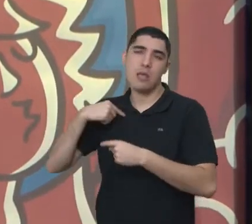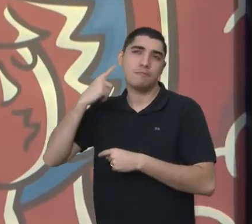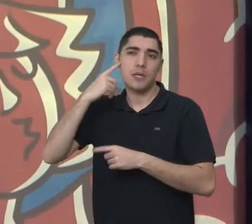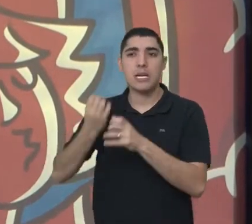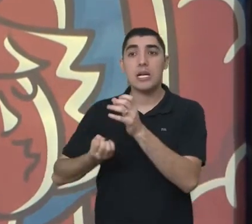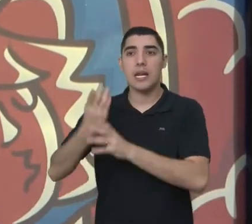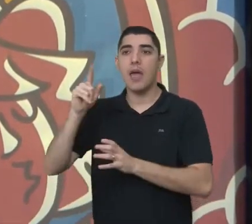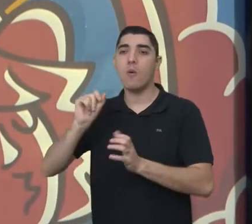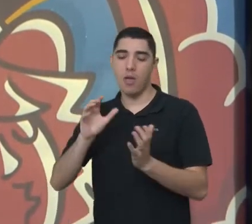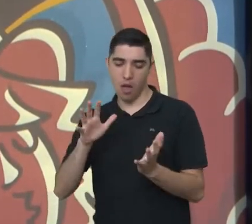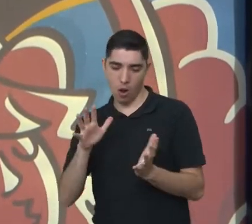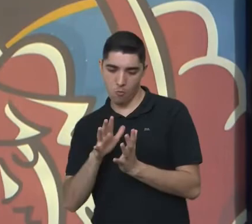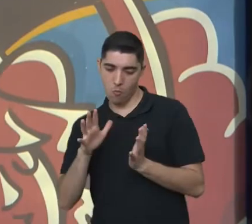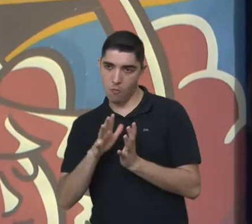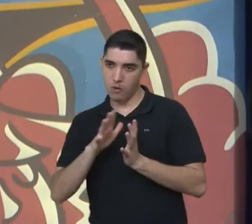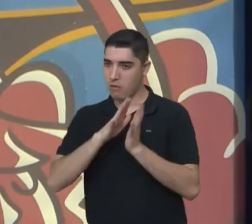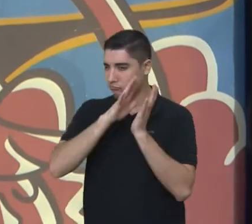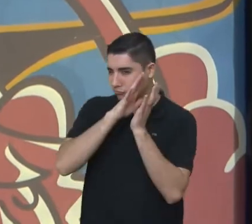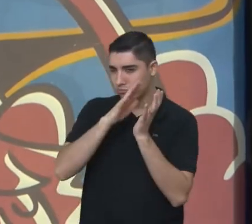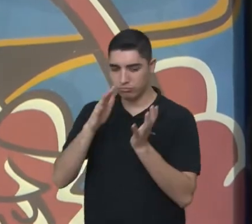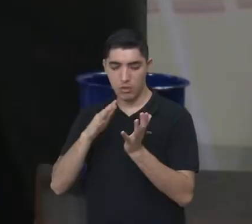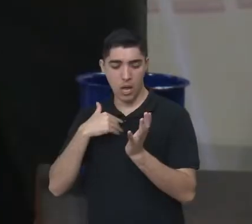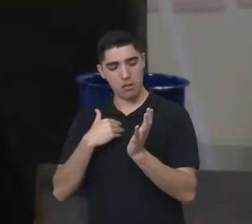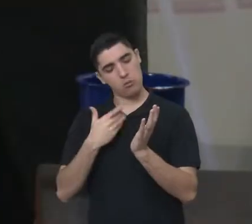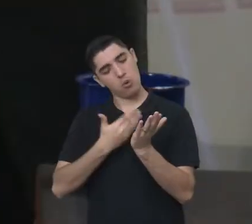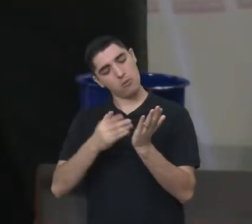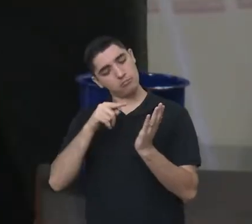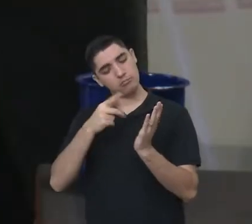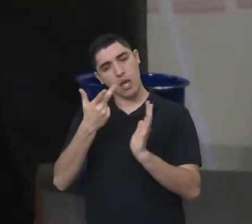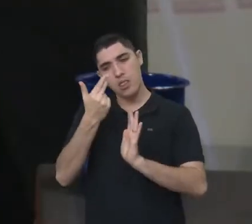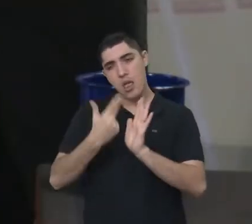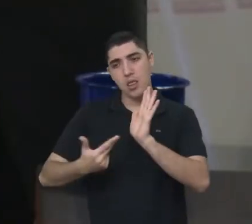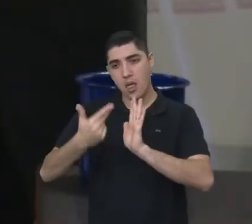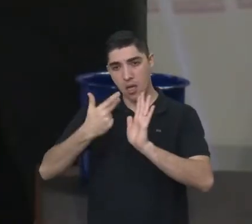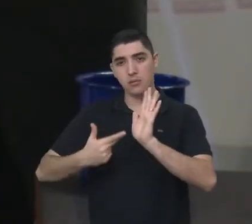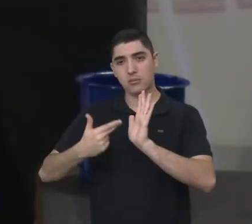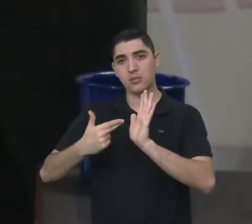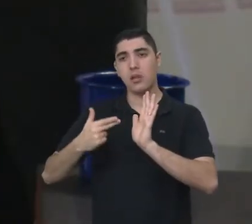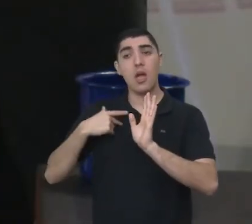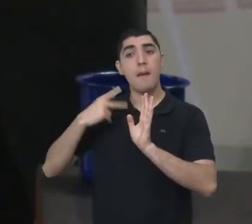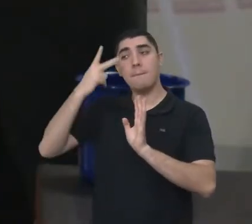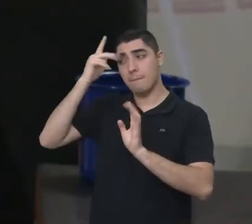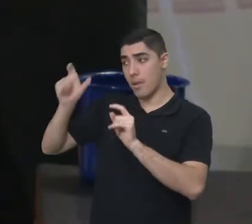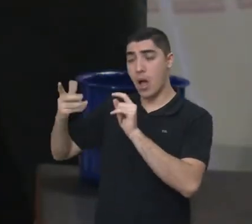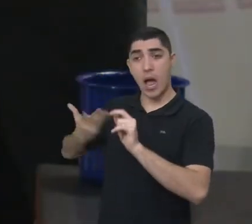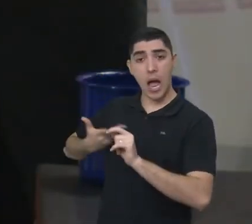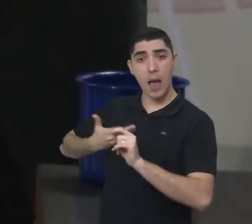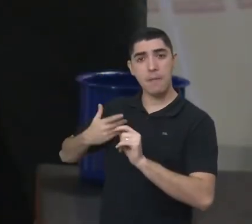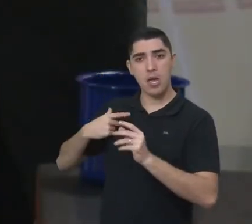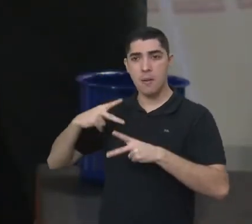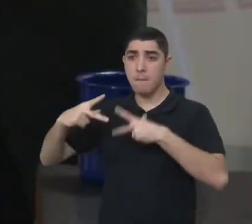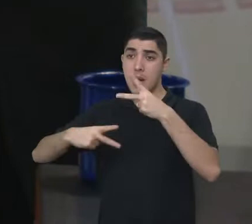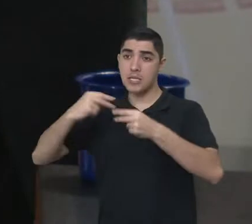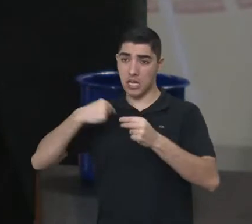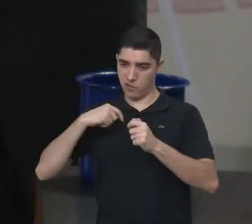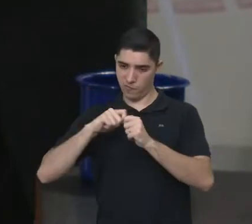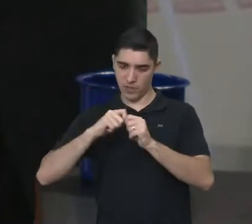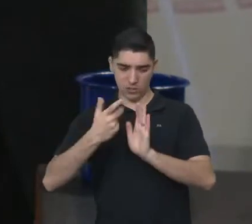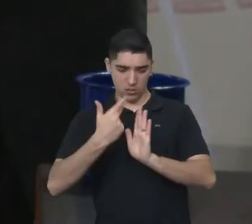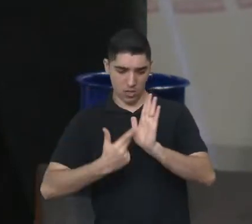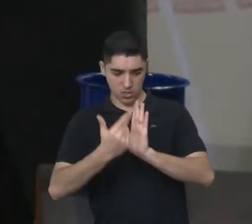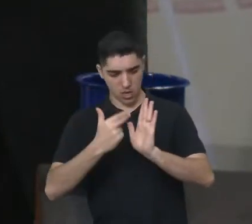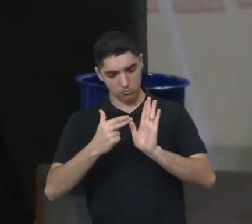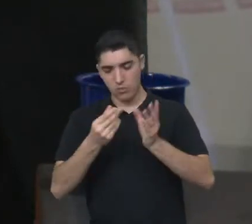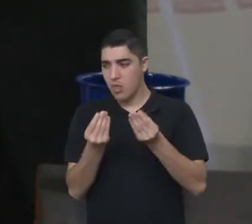início não tinha o nome, eu só começava a desenhar as pessoas e dava no papel mesmo, presenteava meus amigos com os meus desenhos